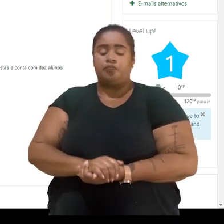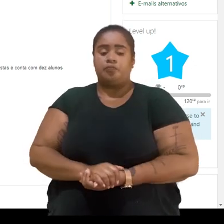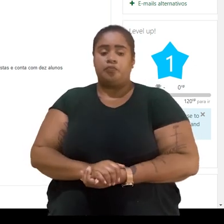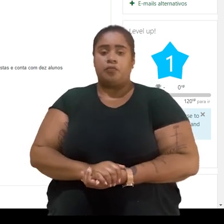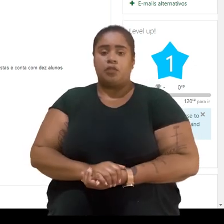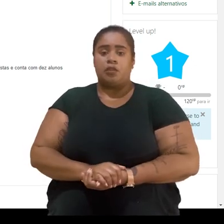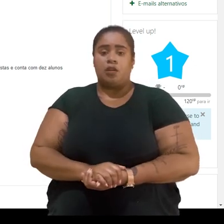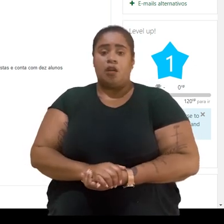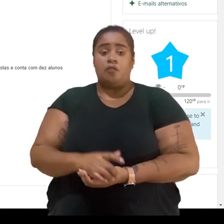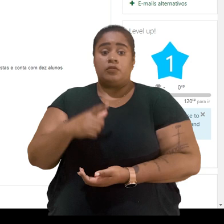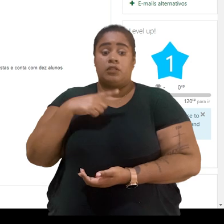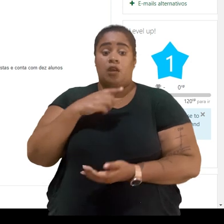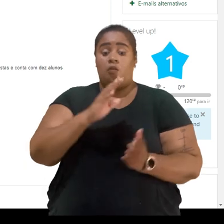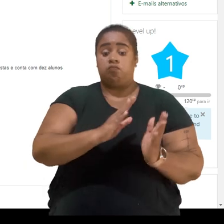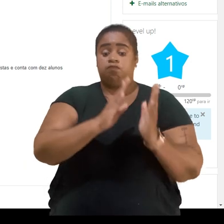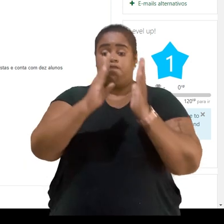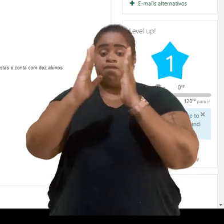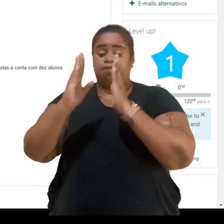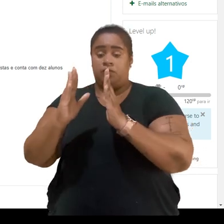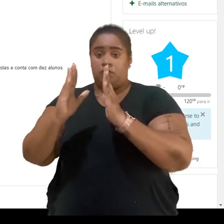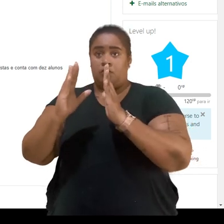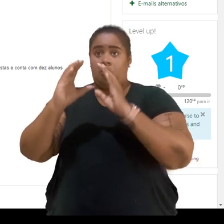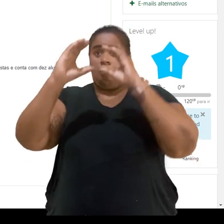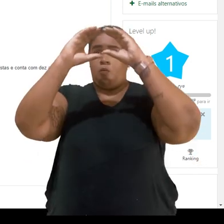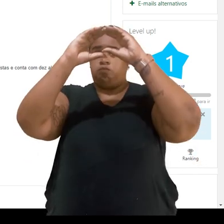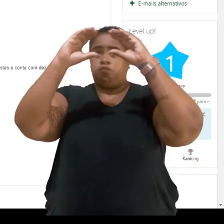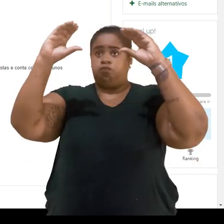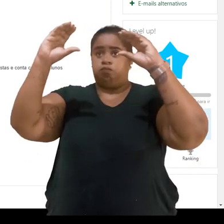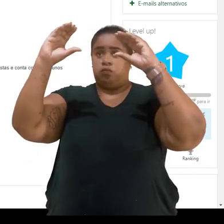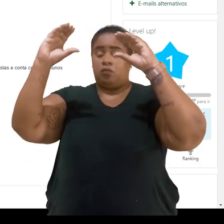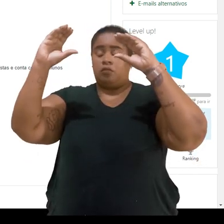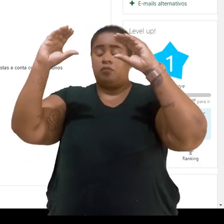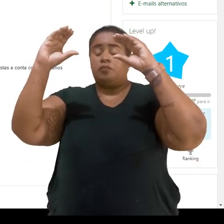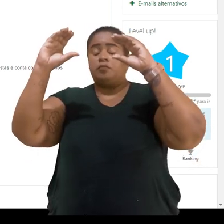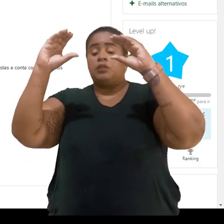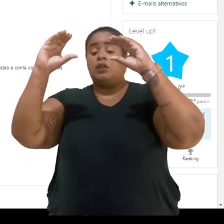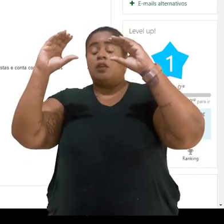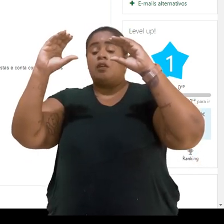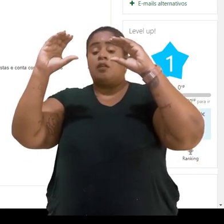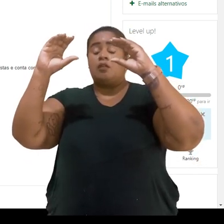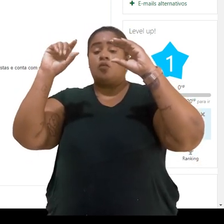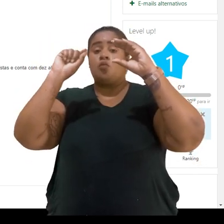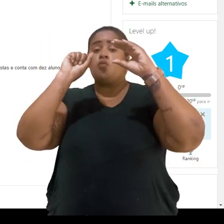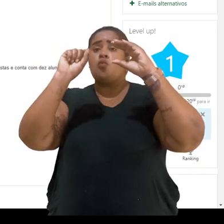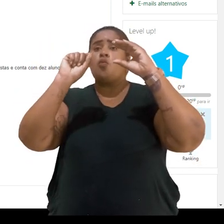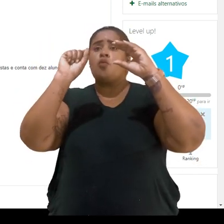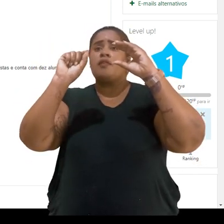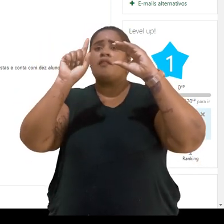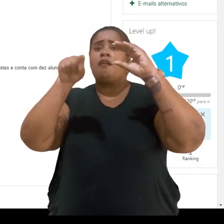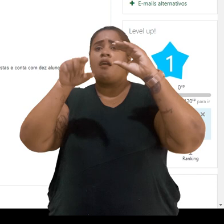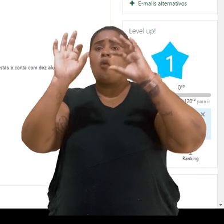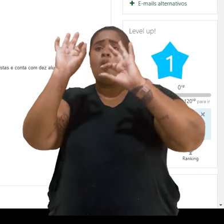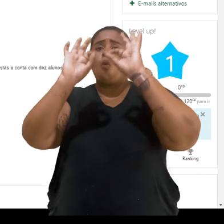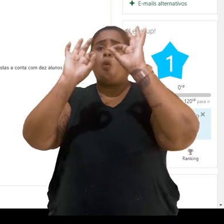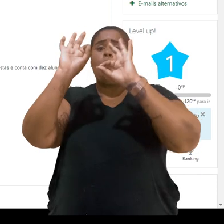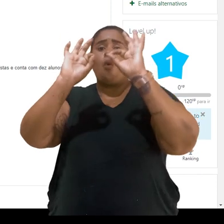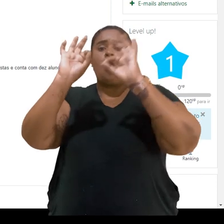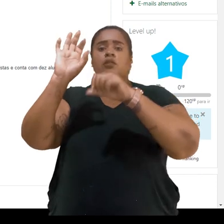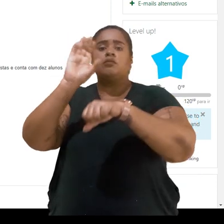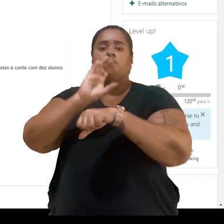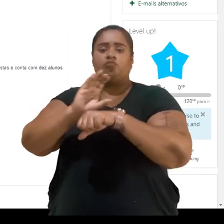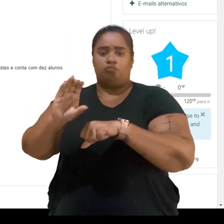relatório de atividades então Aqui nós temos outro bloco nessa parte superior aqui nessa engrenagem